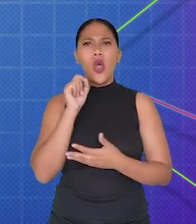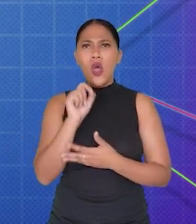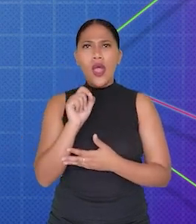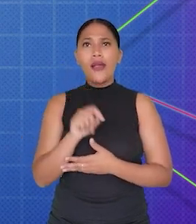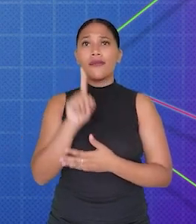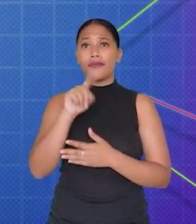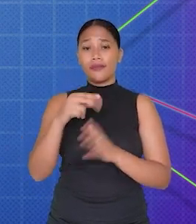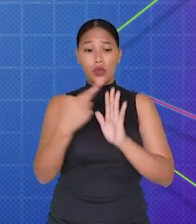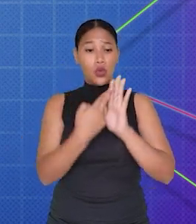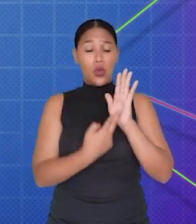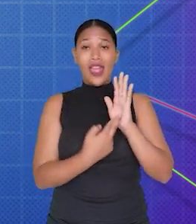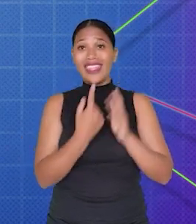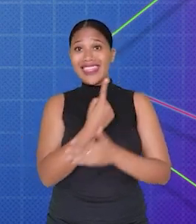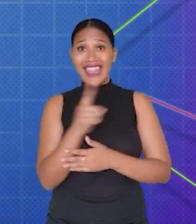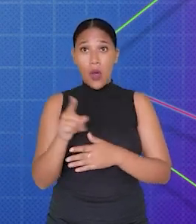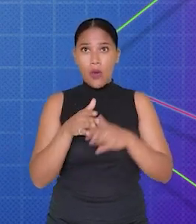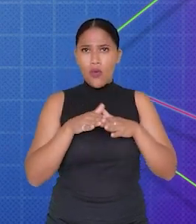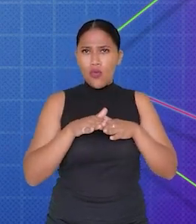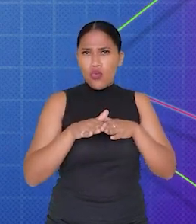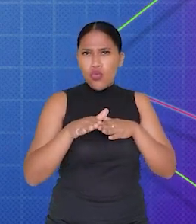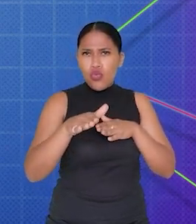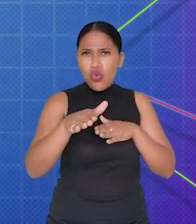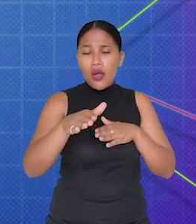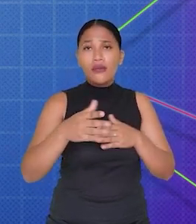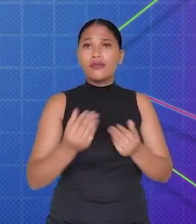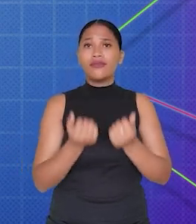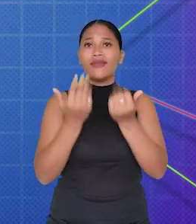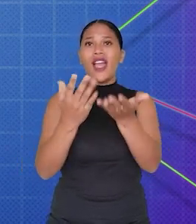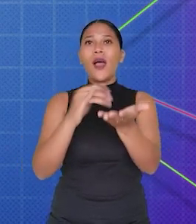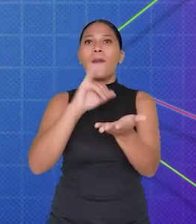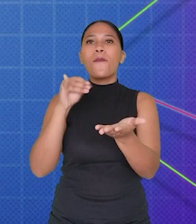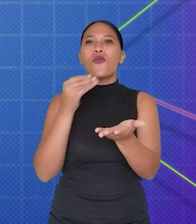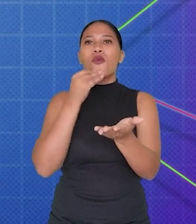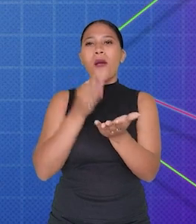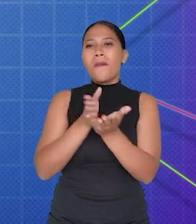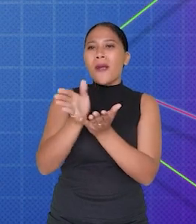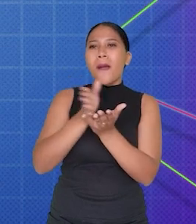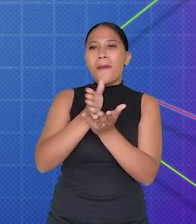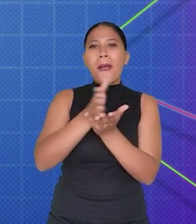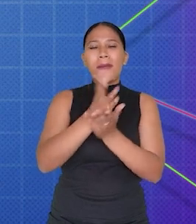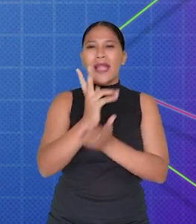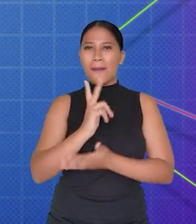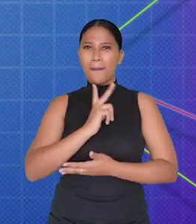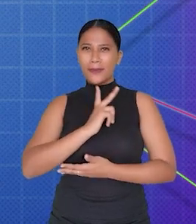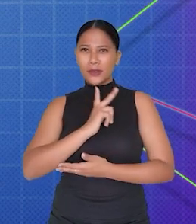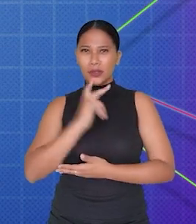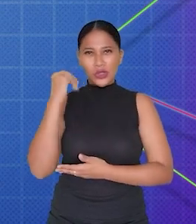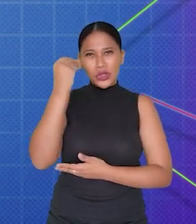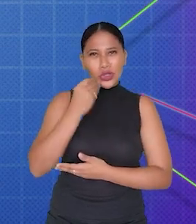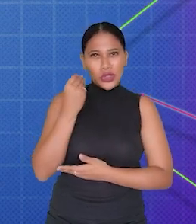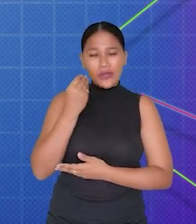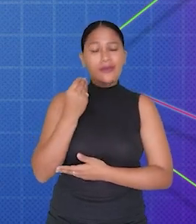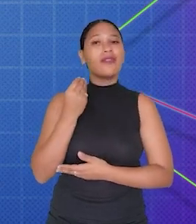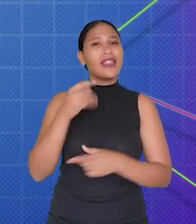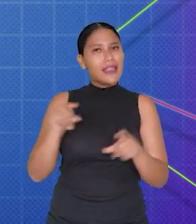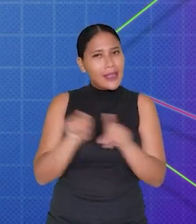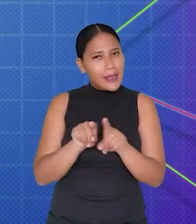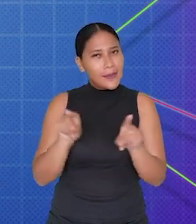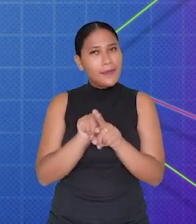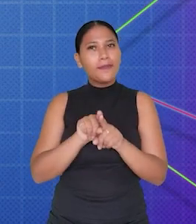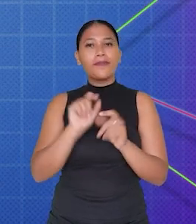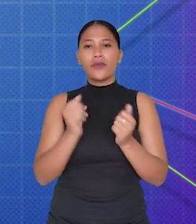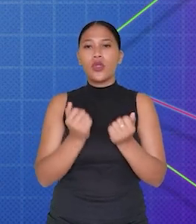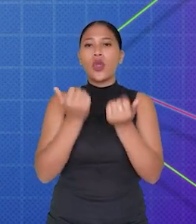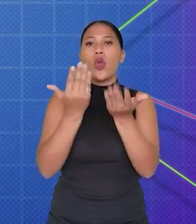tudo isso é que os roteiros não lineares não só oferecem aos jogadores uma forma mais imersiva e personalizada de experimentar a história, como